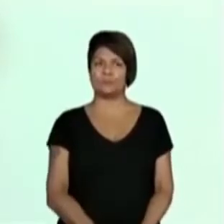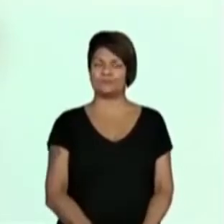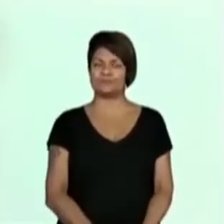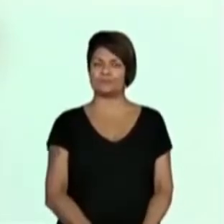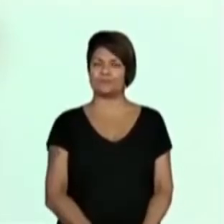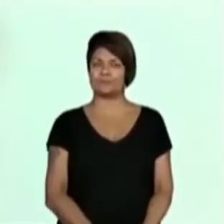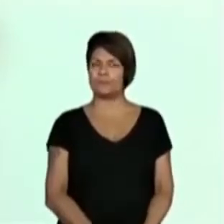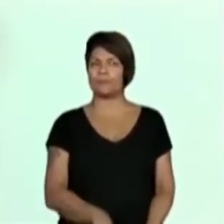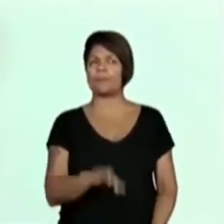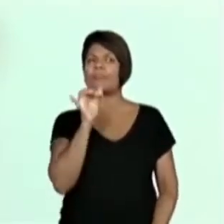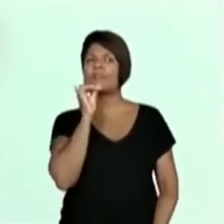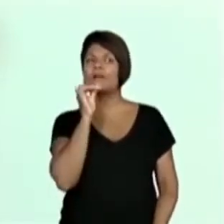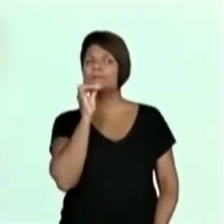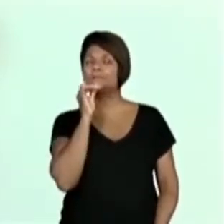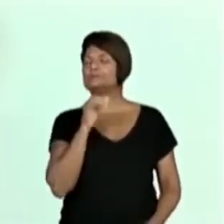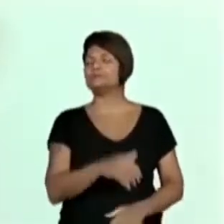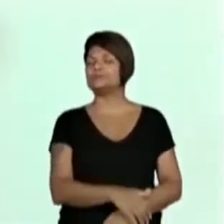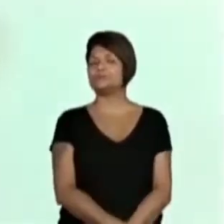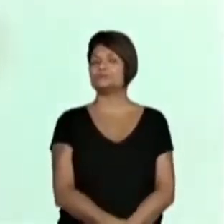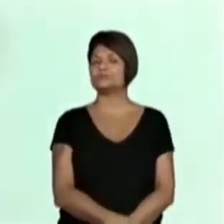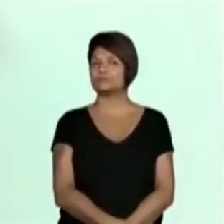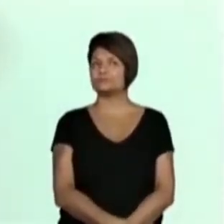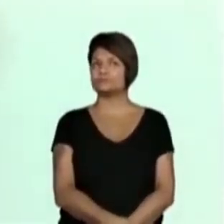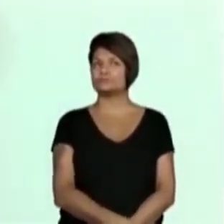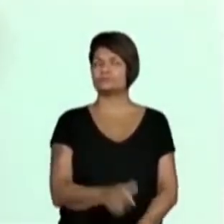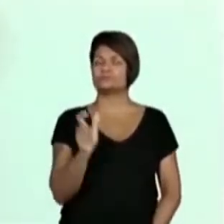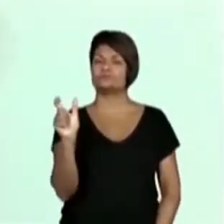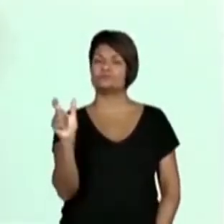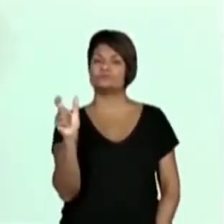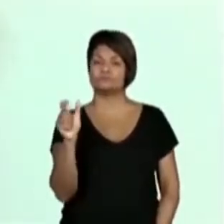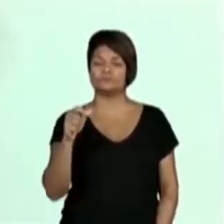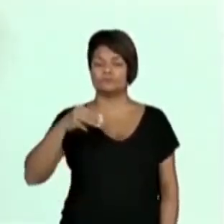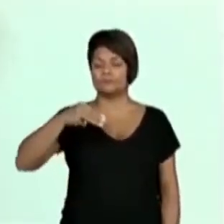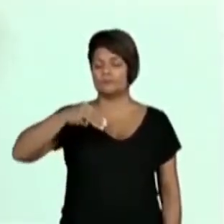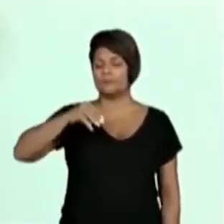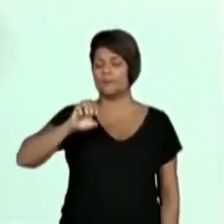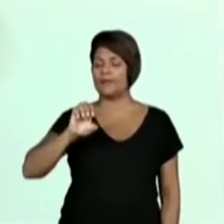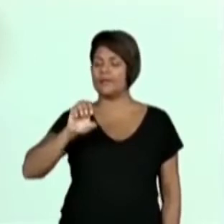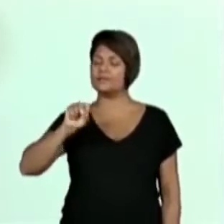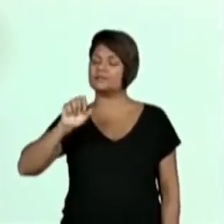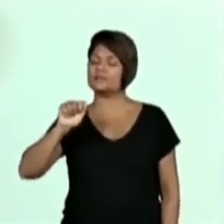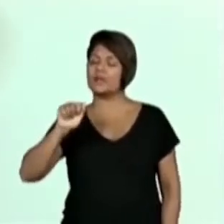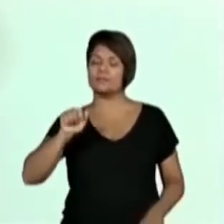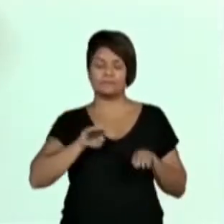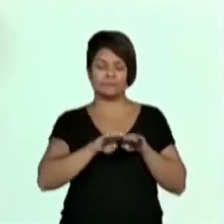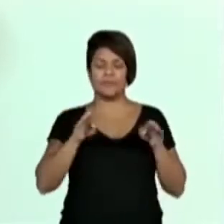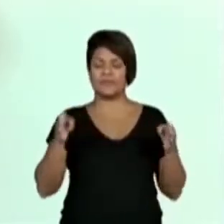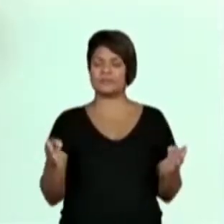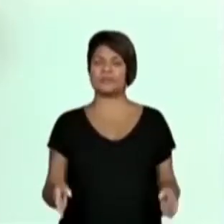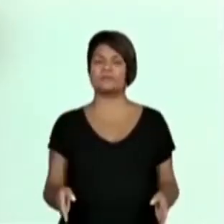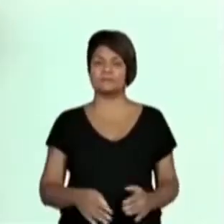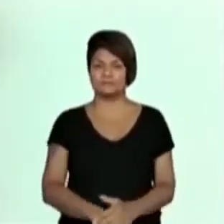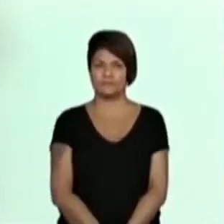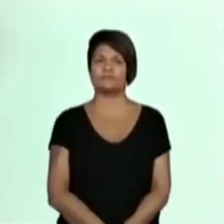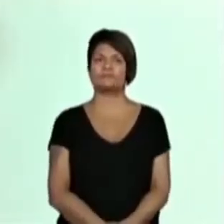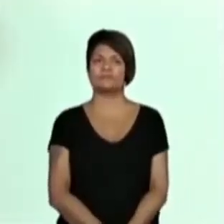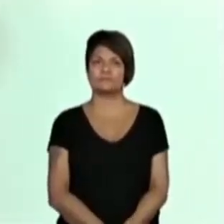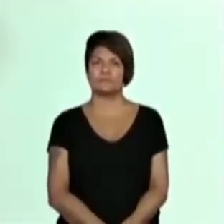me apoiar, por exemplo, na palavra mesa. Vejam a palavra mesa.